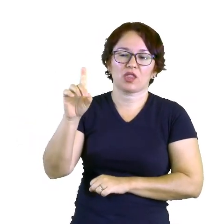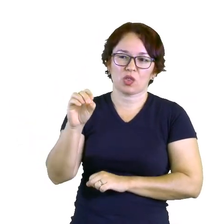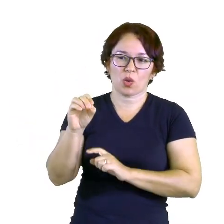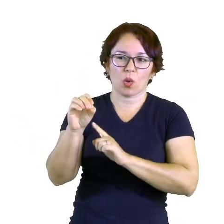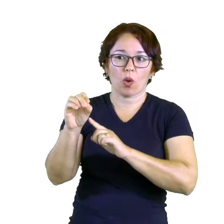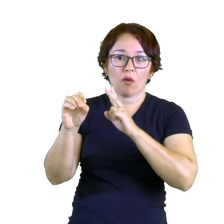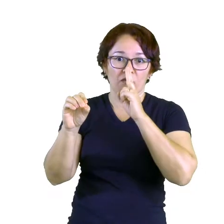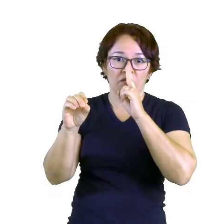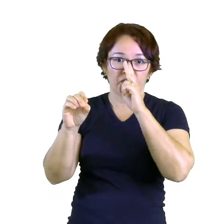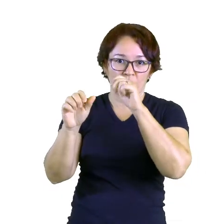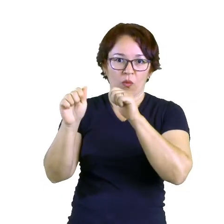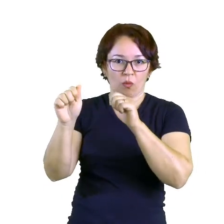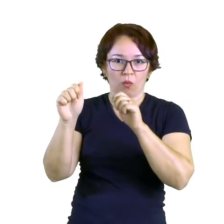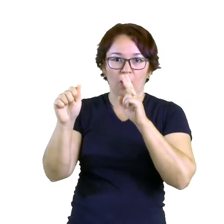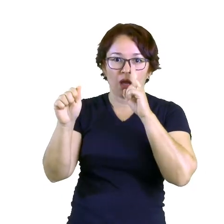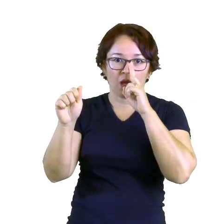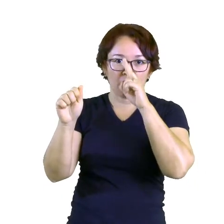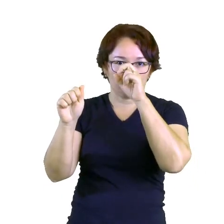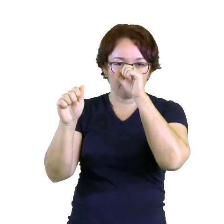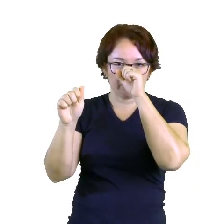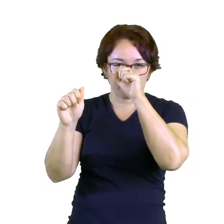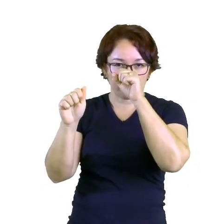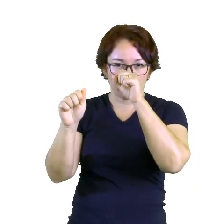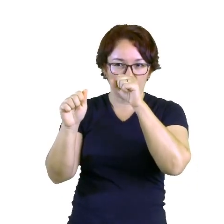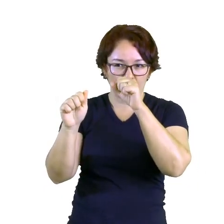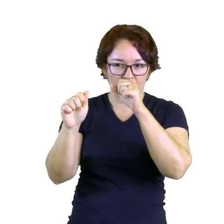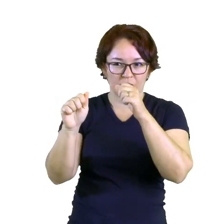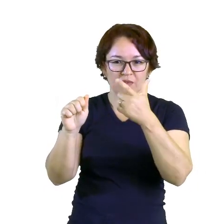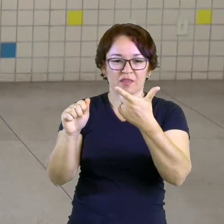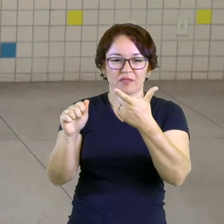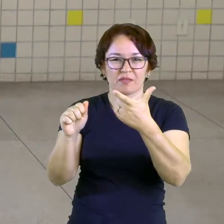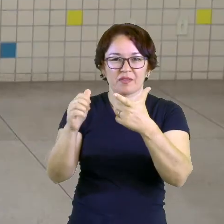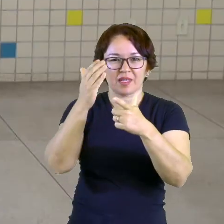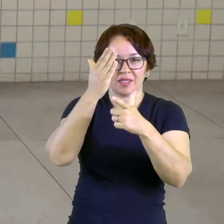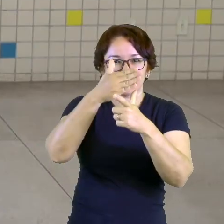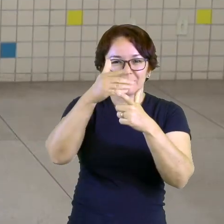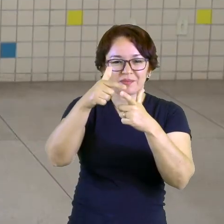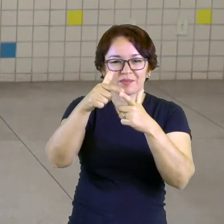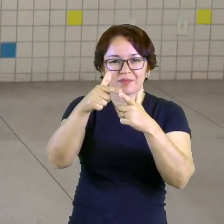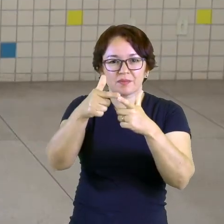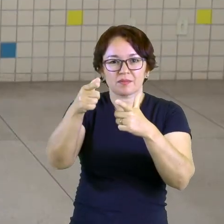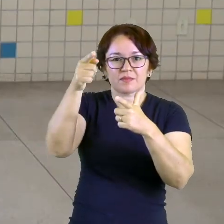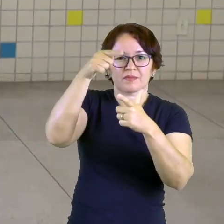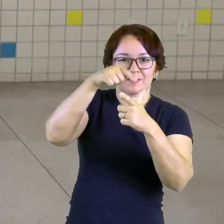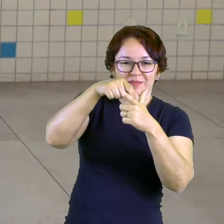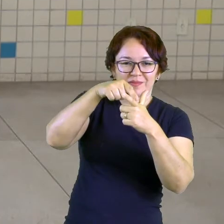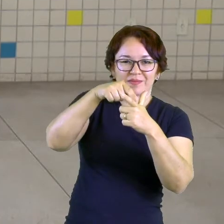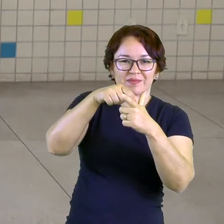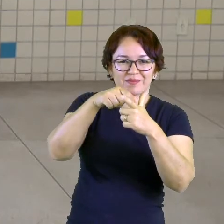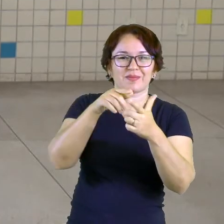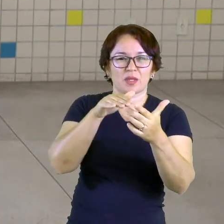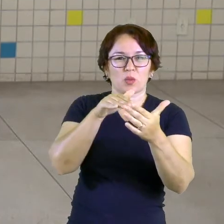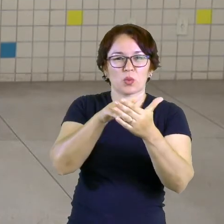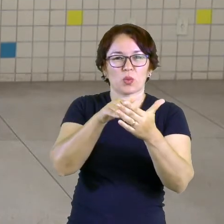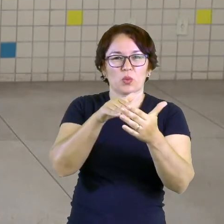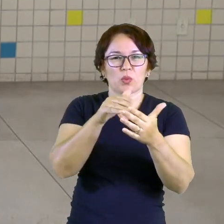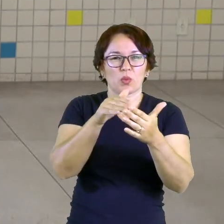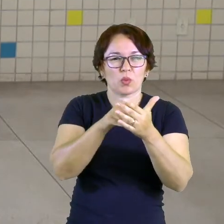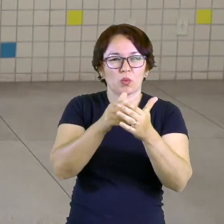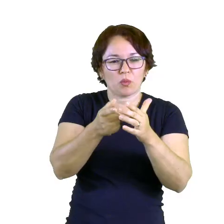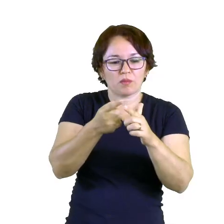sílaba tônica da palavra. E ela é a penúltima sílaba. Então, ela é classificada como